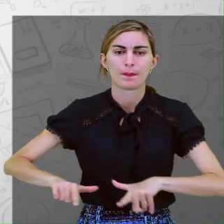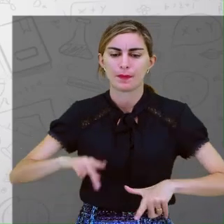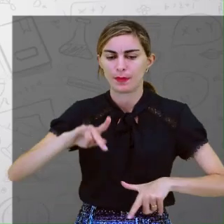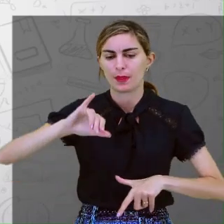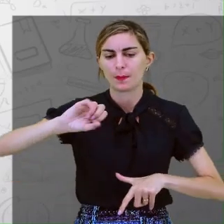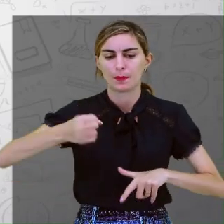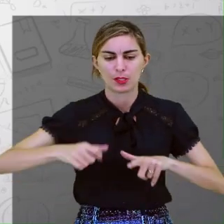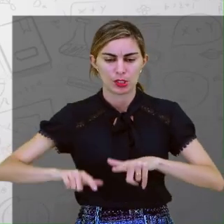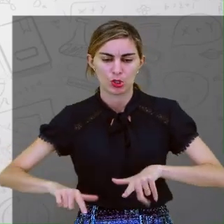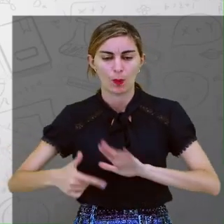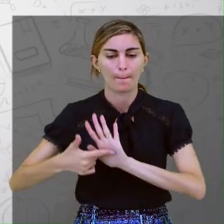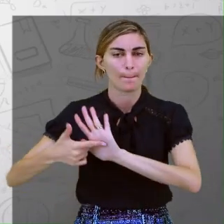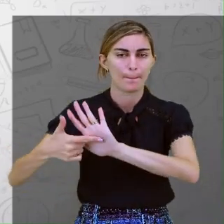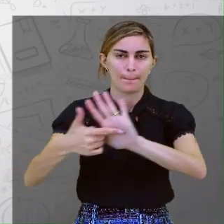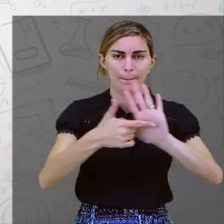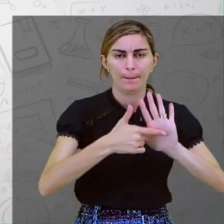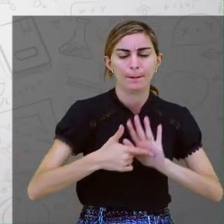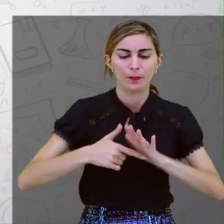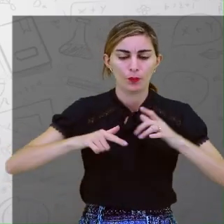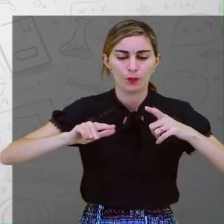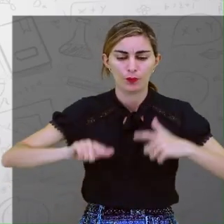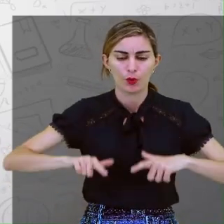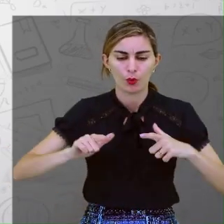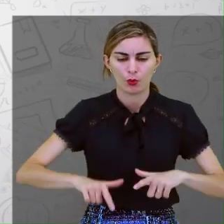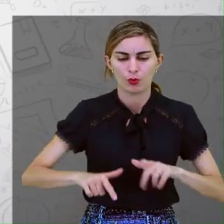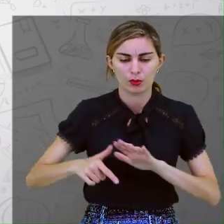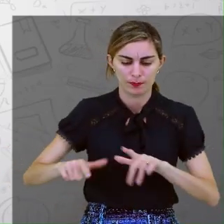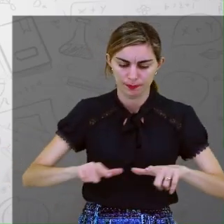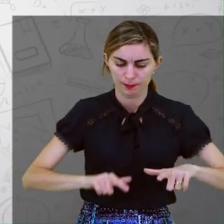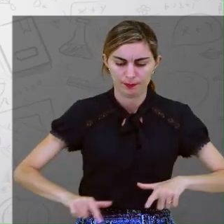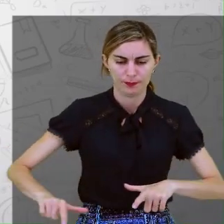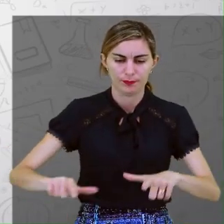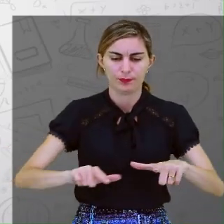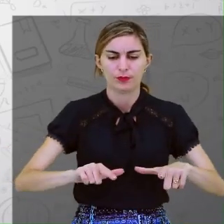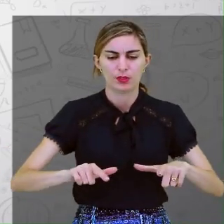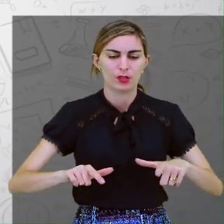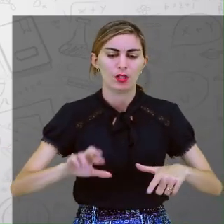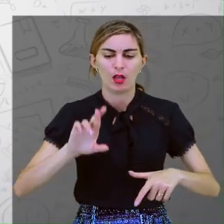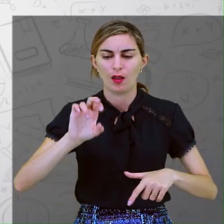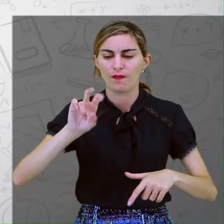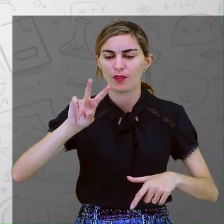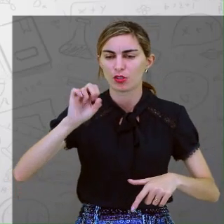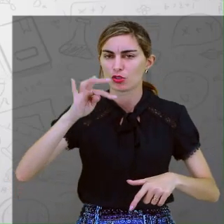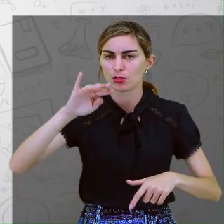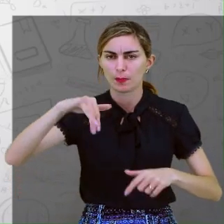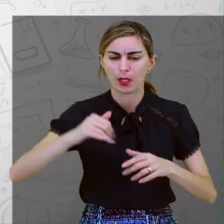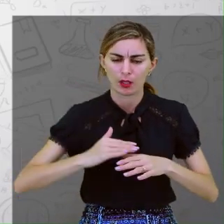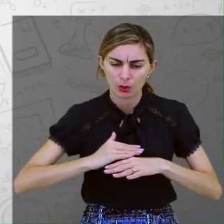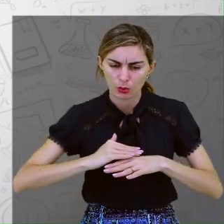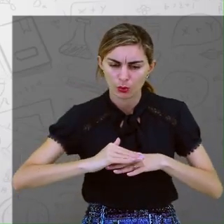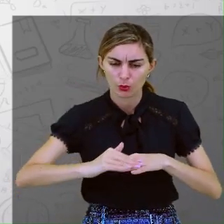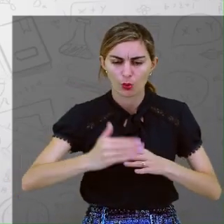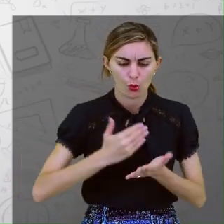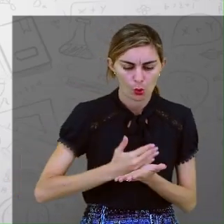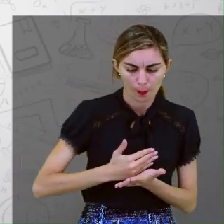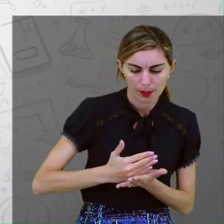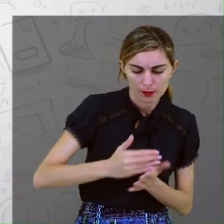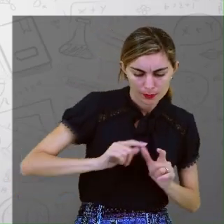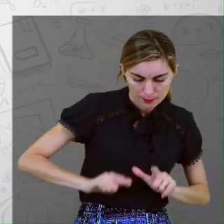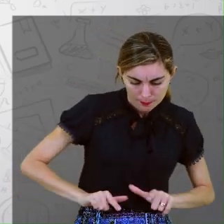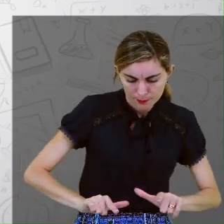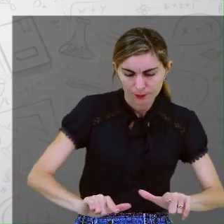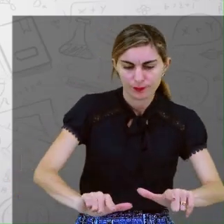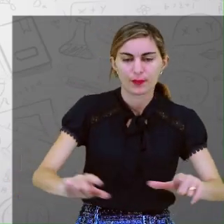onde deve ser indicada ali onde essa paginação, ou seja, onde o revestimento ele começa e onde ele termina,